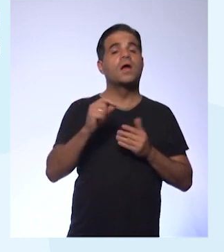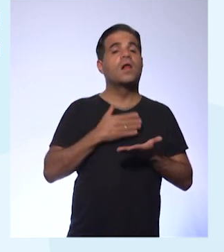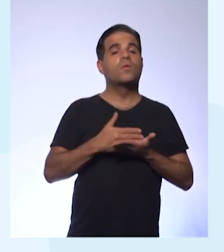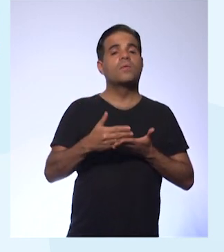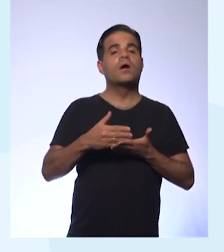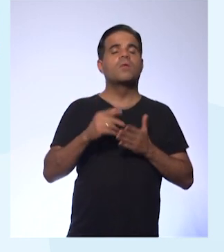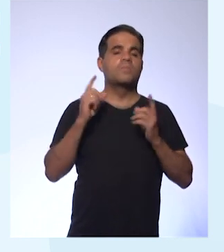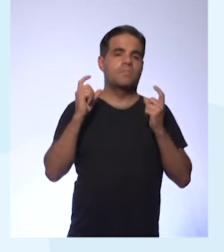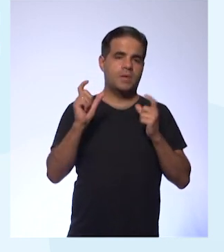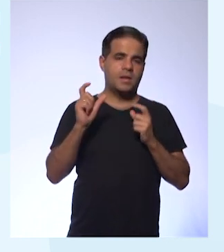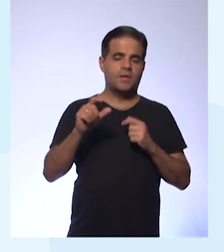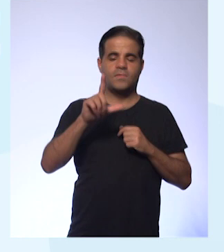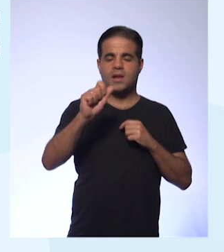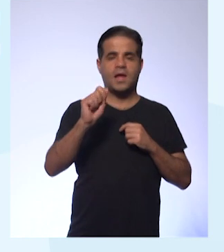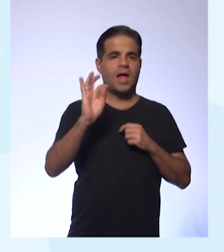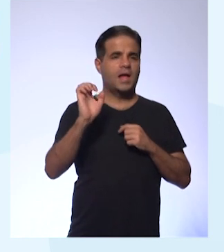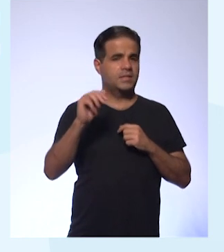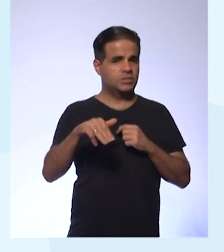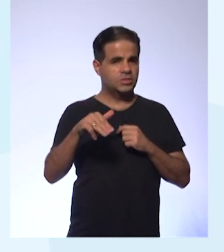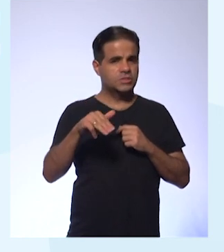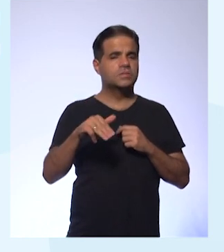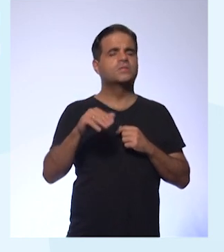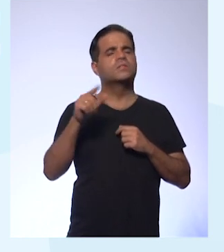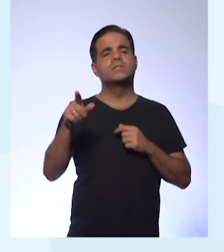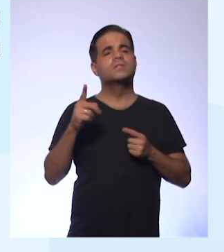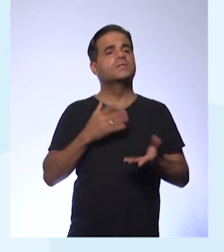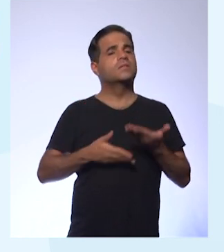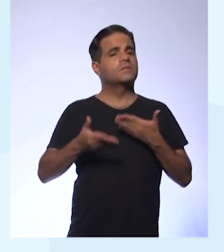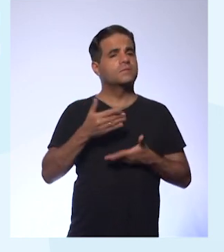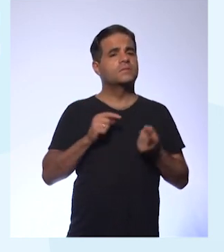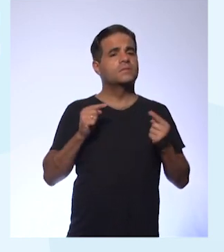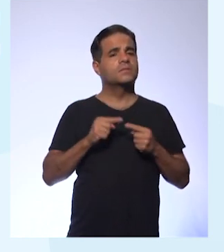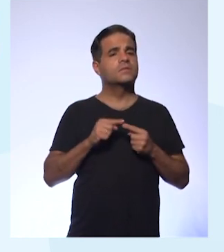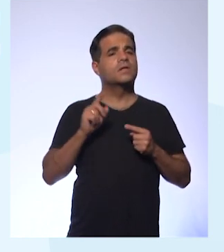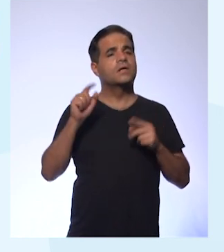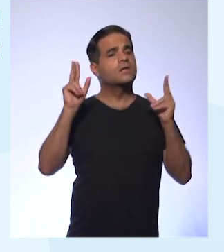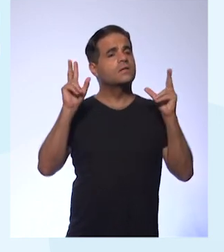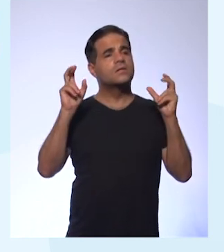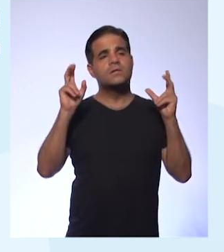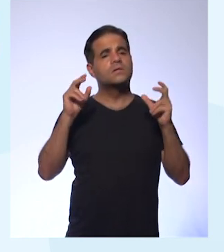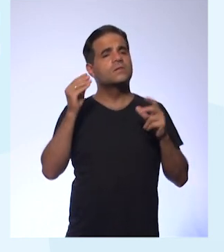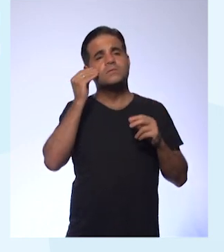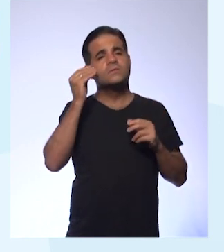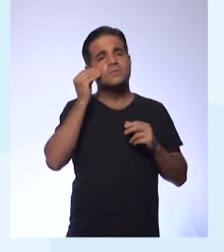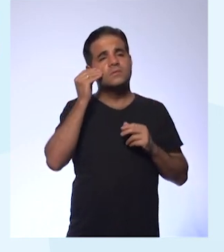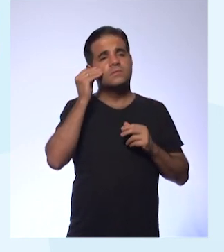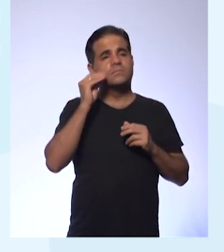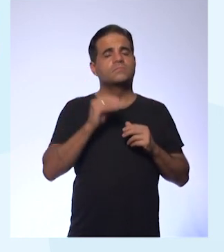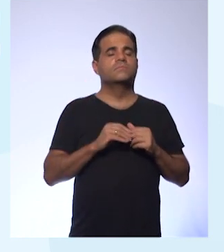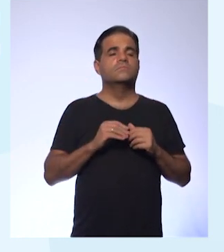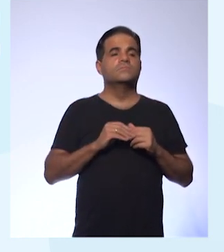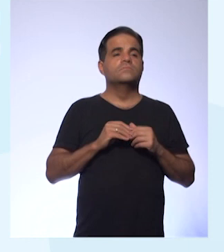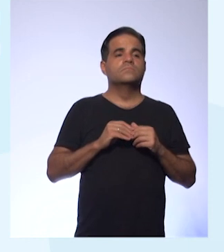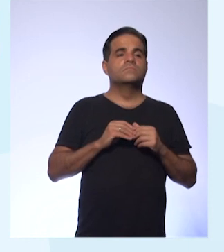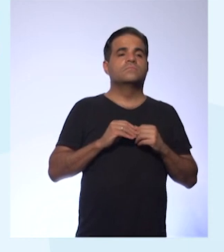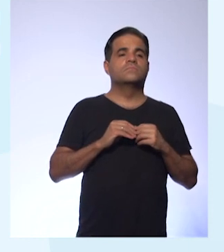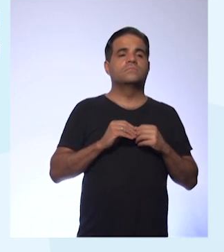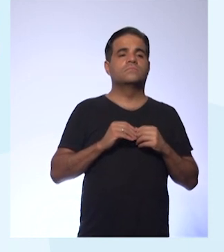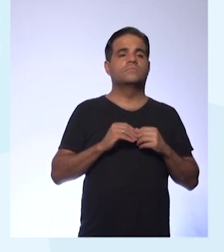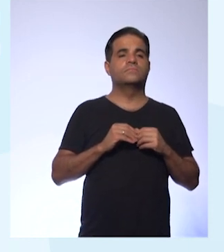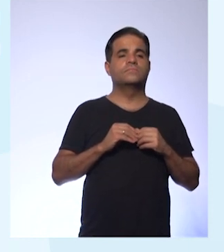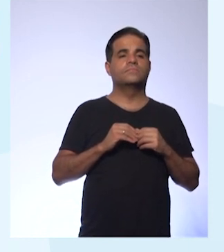latim, circunstantia, e que refere, é circunstante, é o T, acha que é esse ou Não, às é com som de vezes T ou é